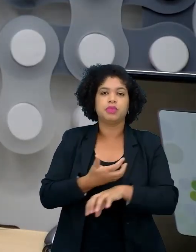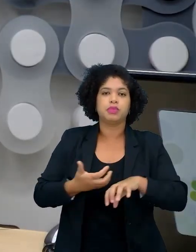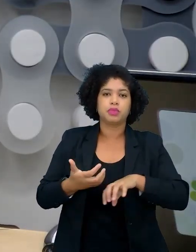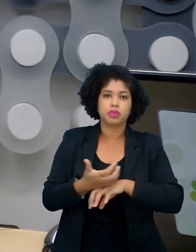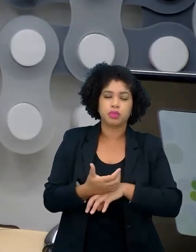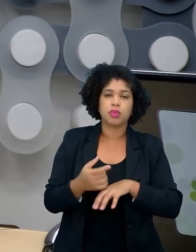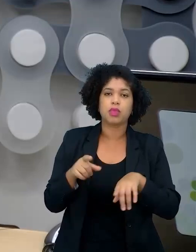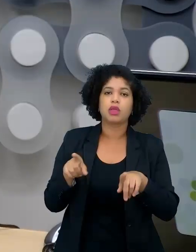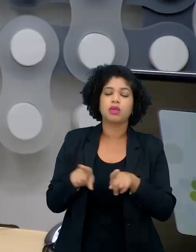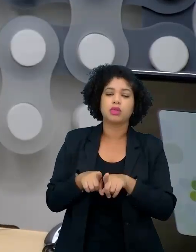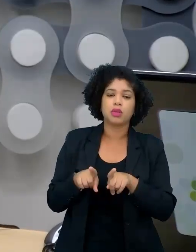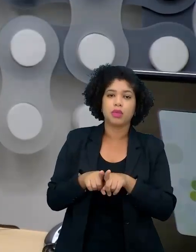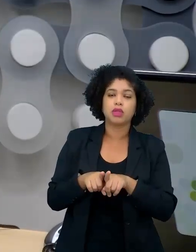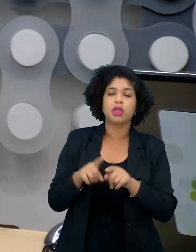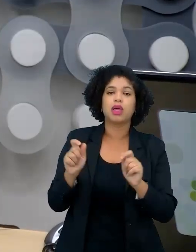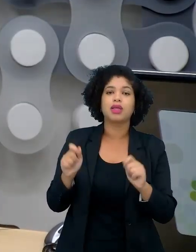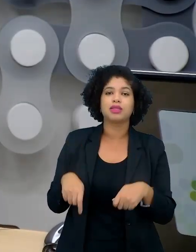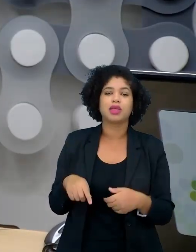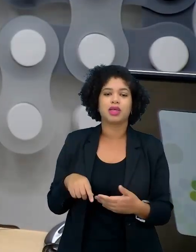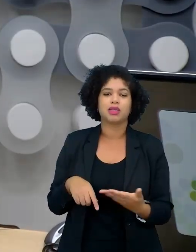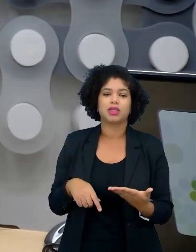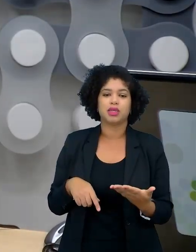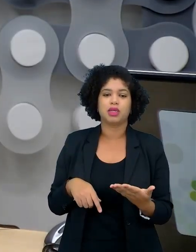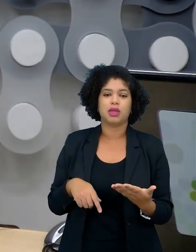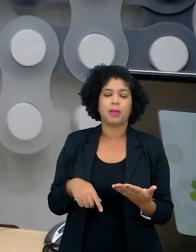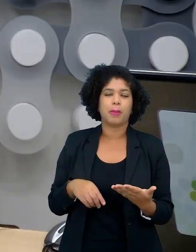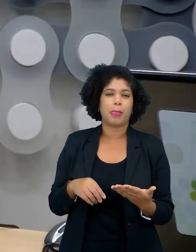trabalhar por meio de várias